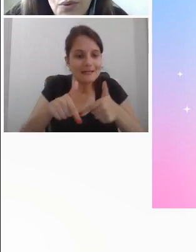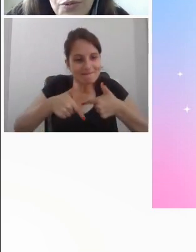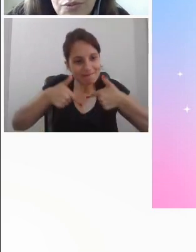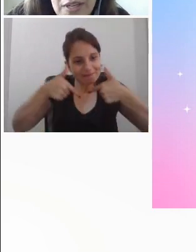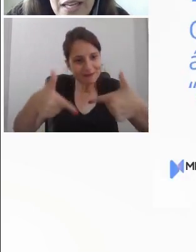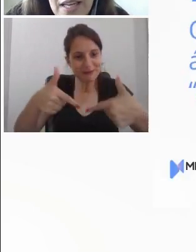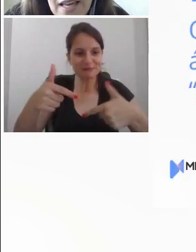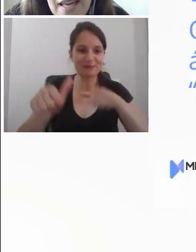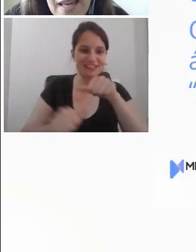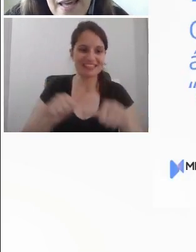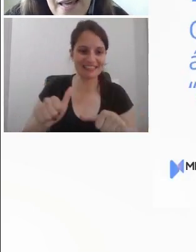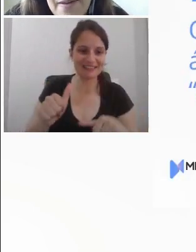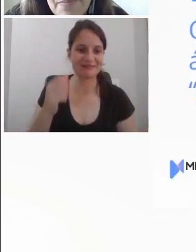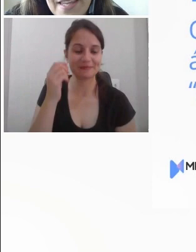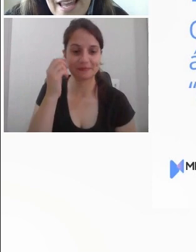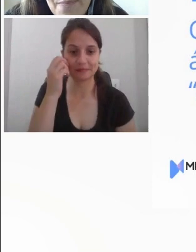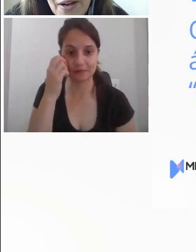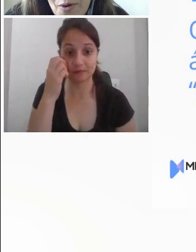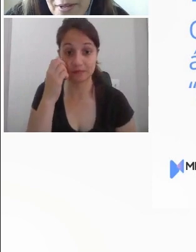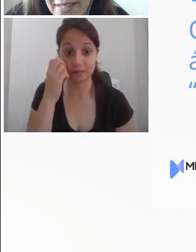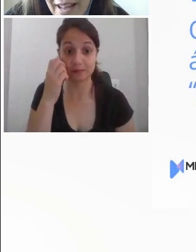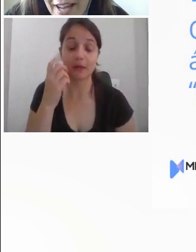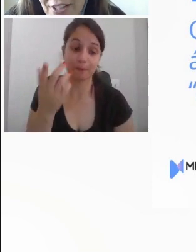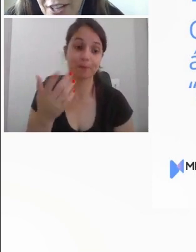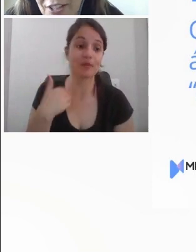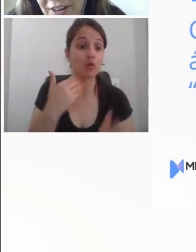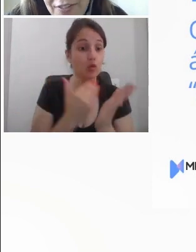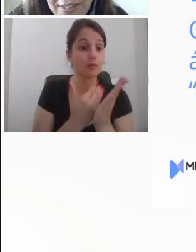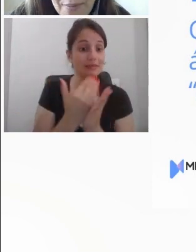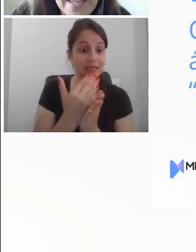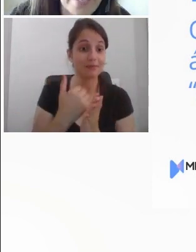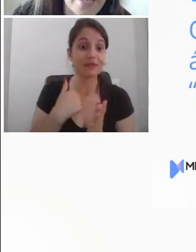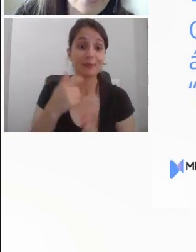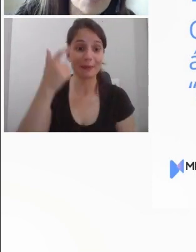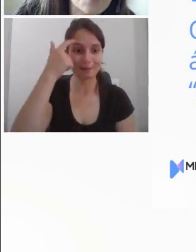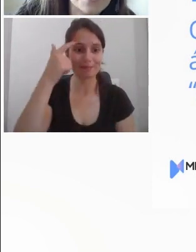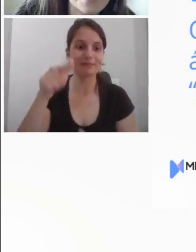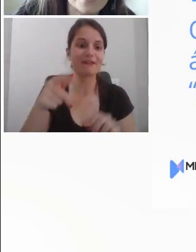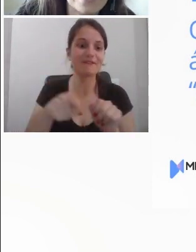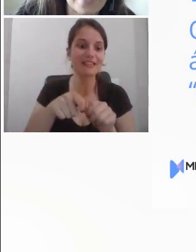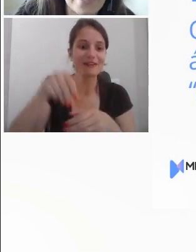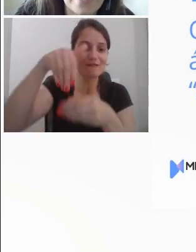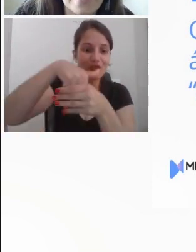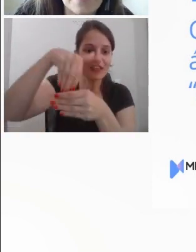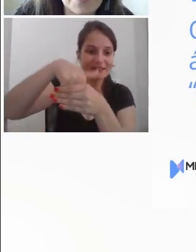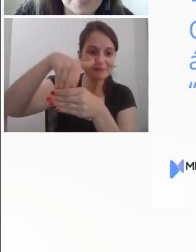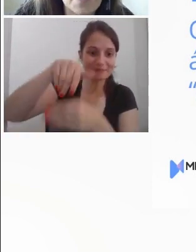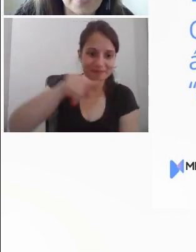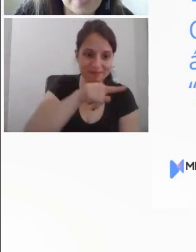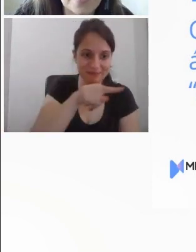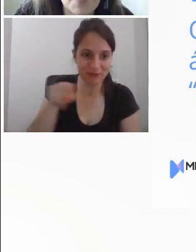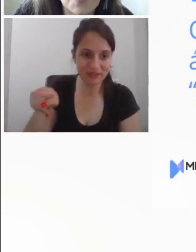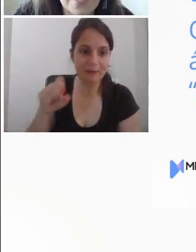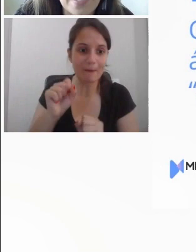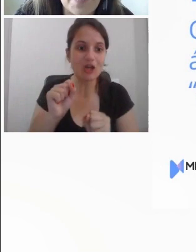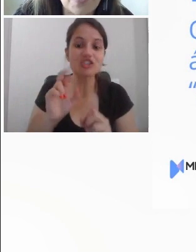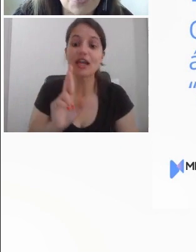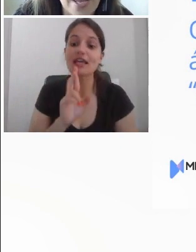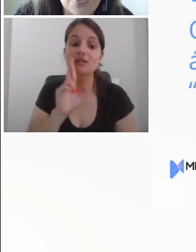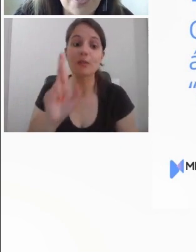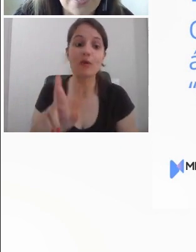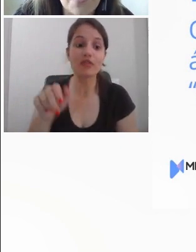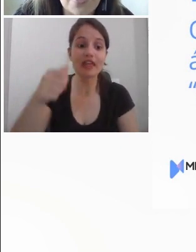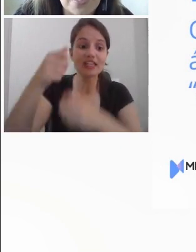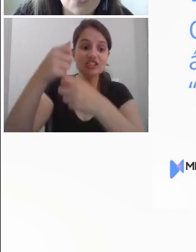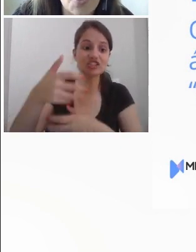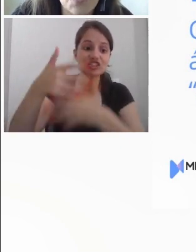algo novo eh e aí para começar gente eu quero fazer uma enquete com vocês né Vocês podem responder aí pelo